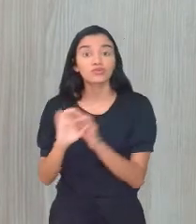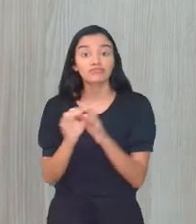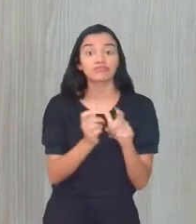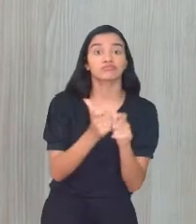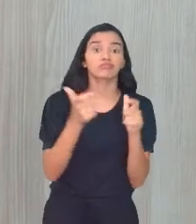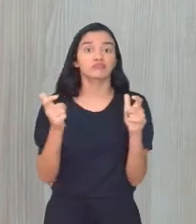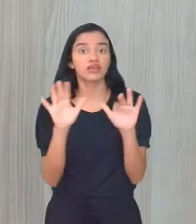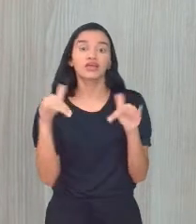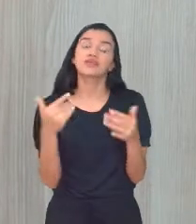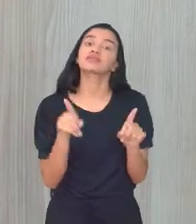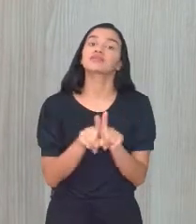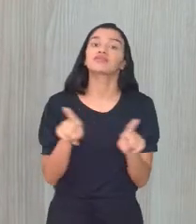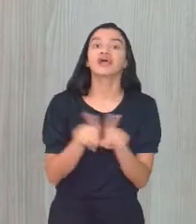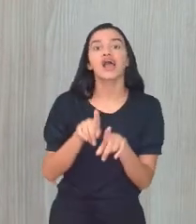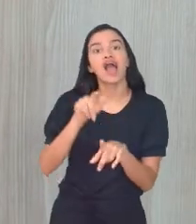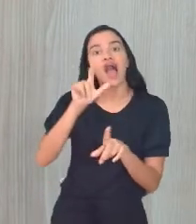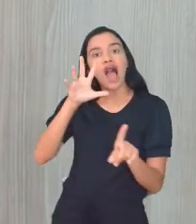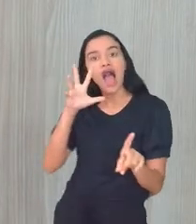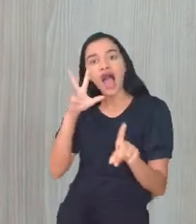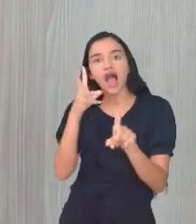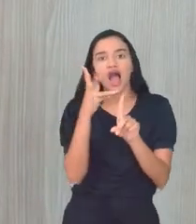amplo.